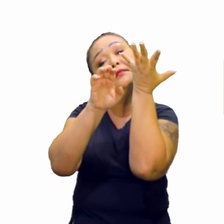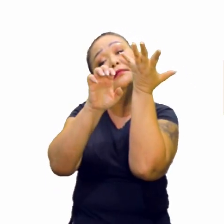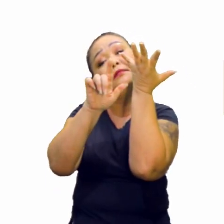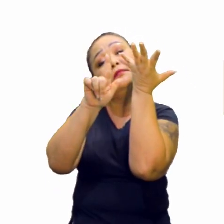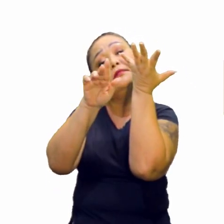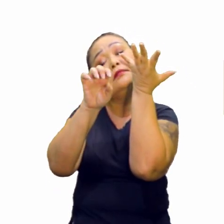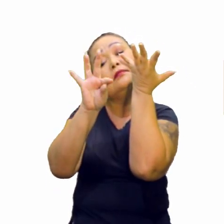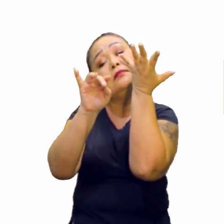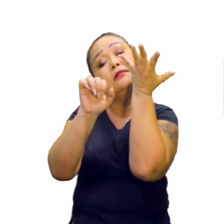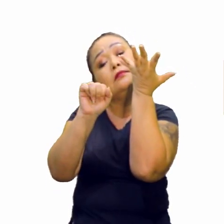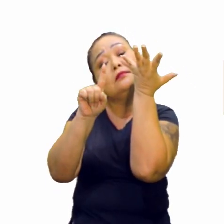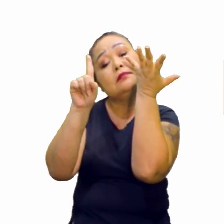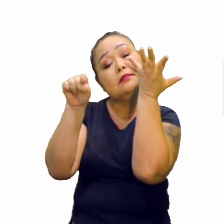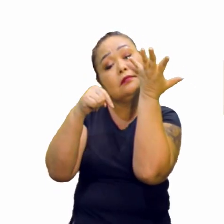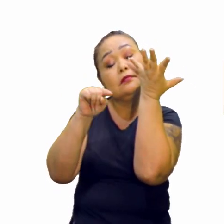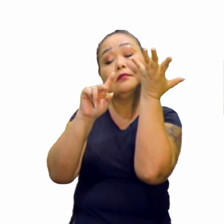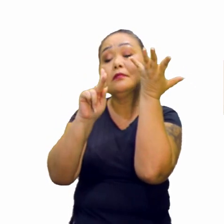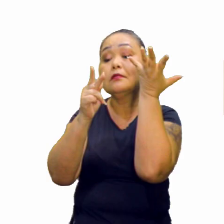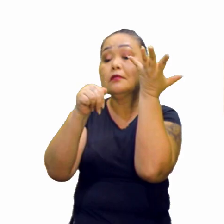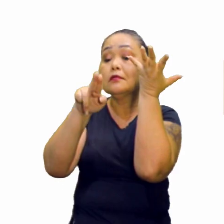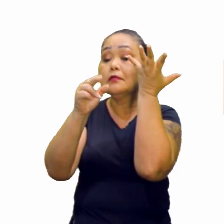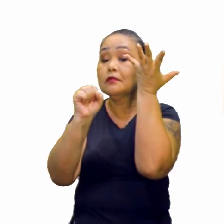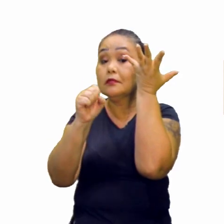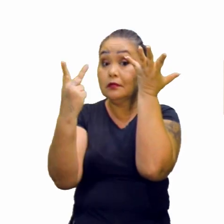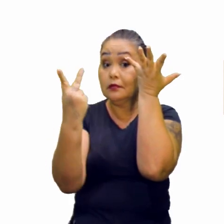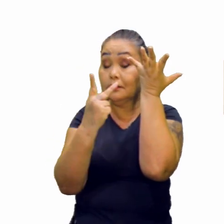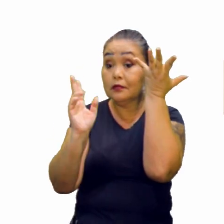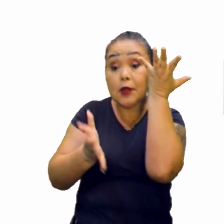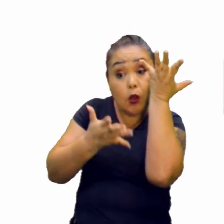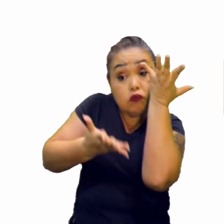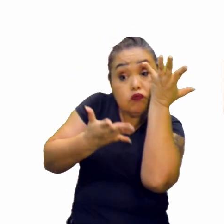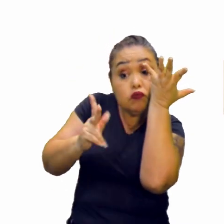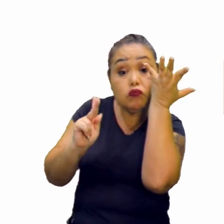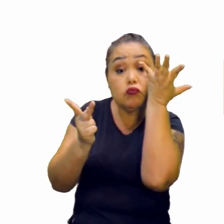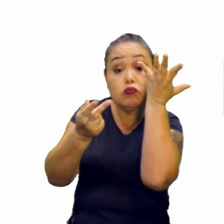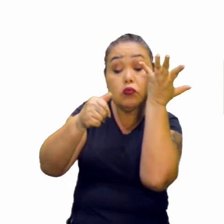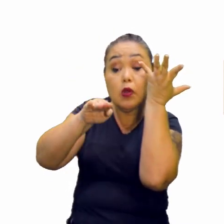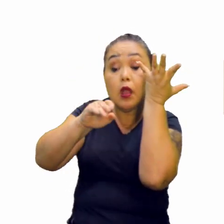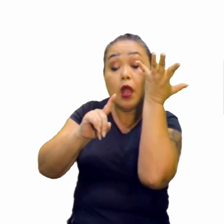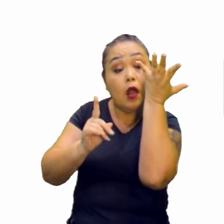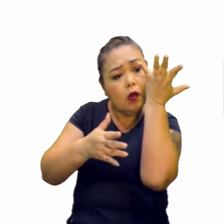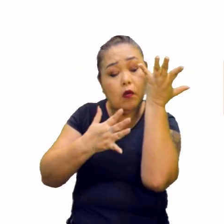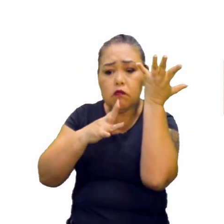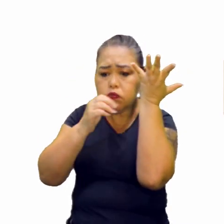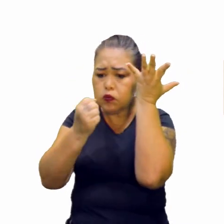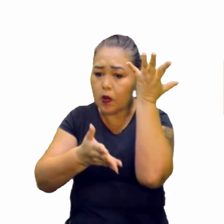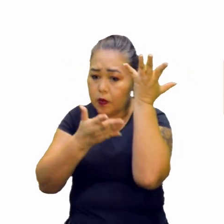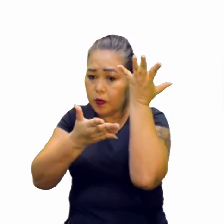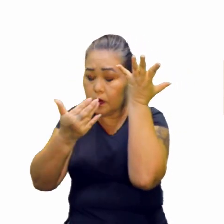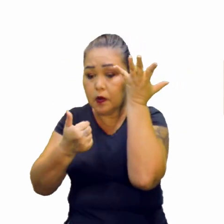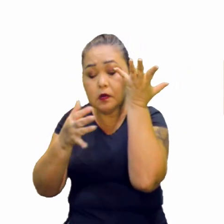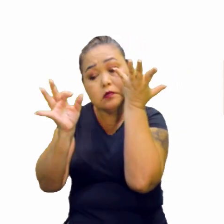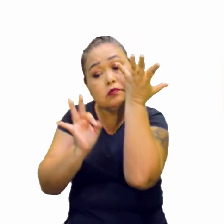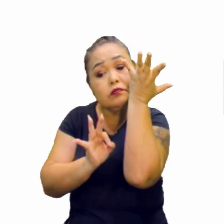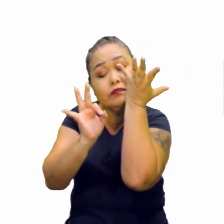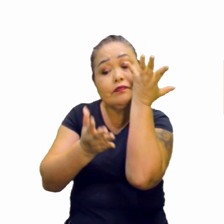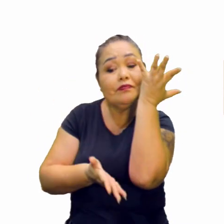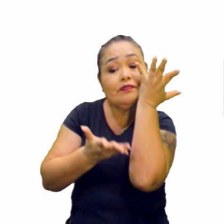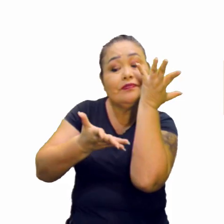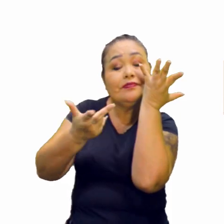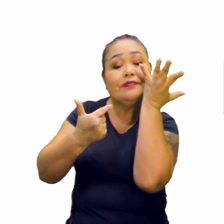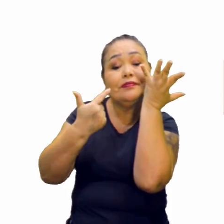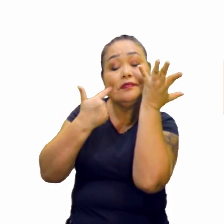herbáceo. Ele estimula, ele potencializa, ele prepara. Até a poda